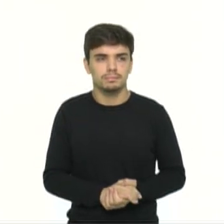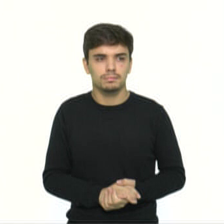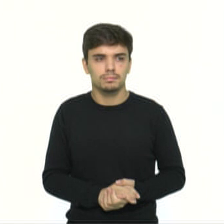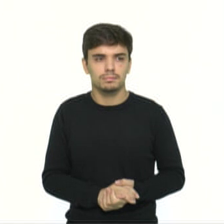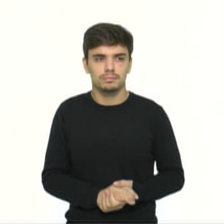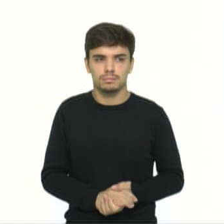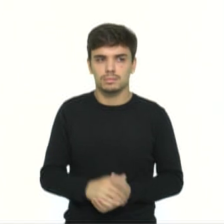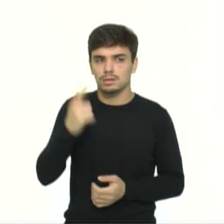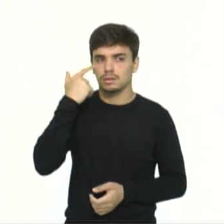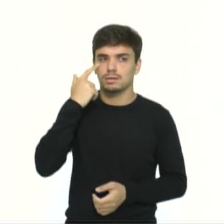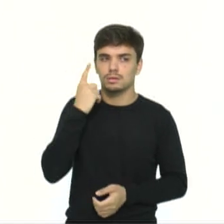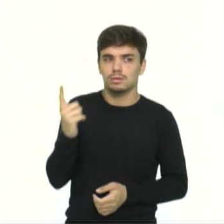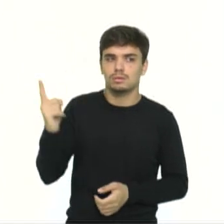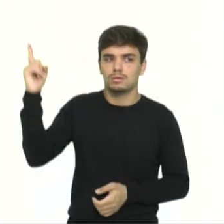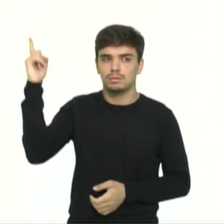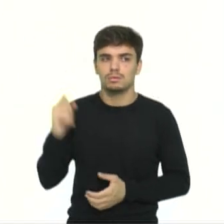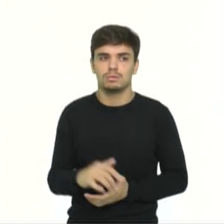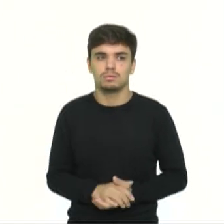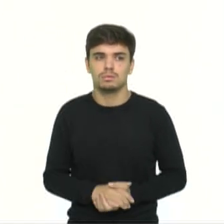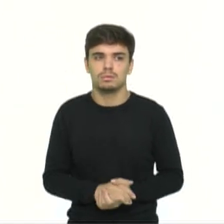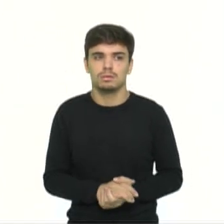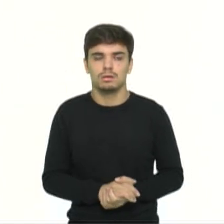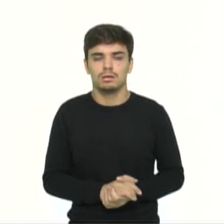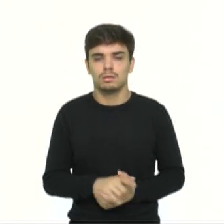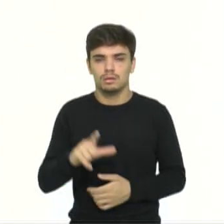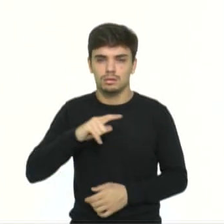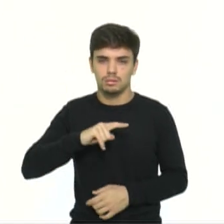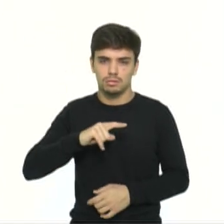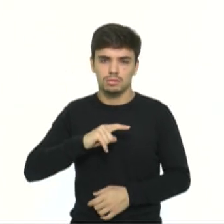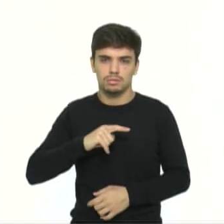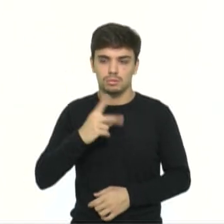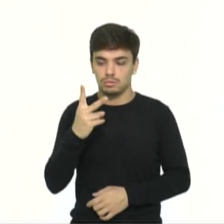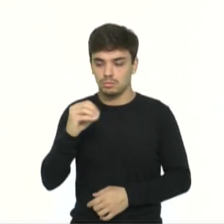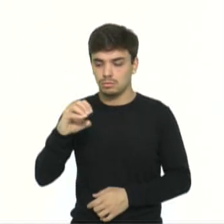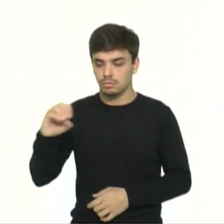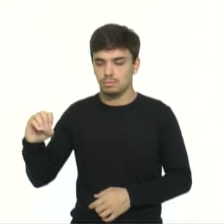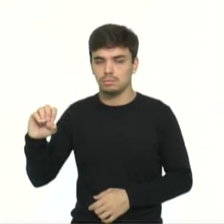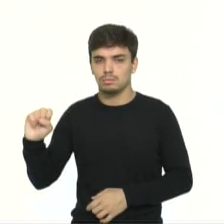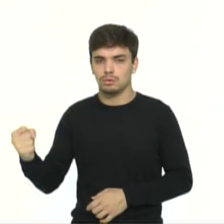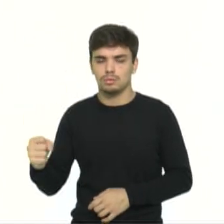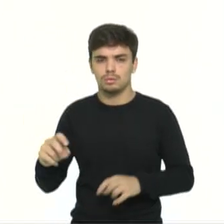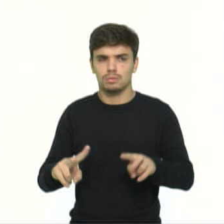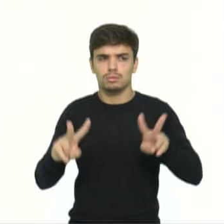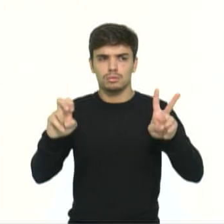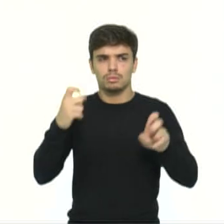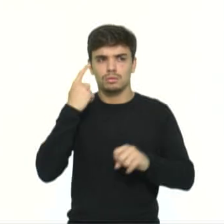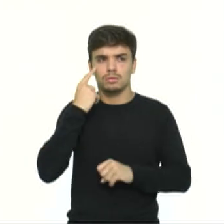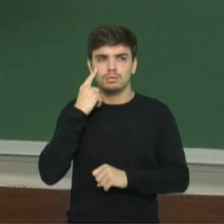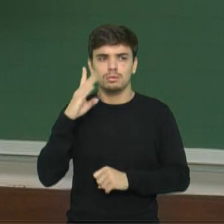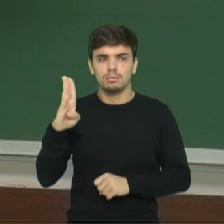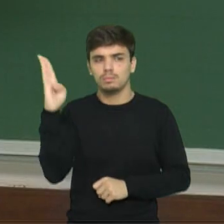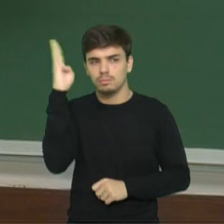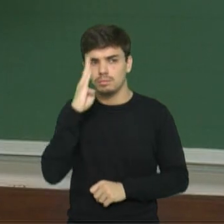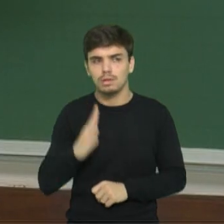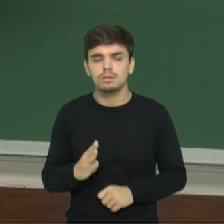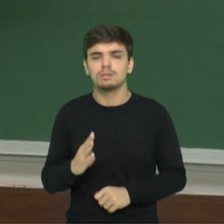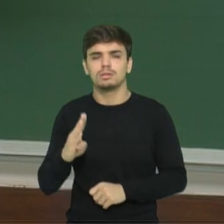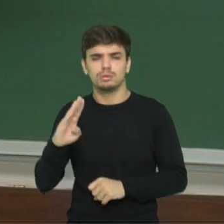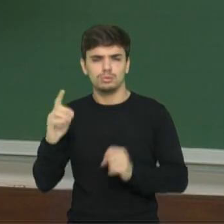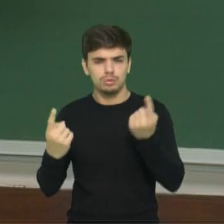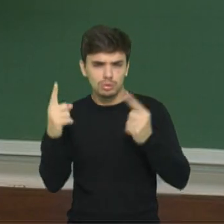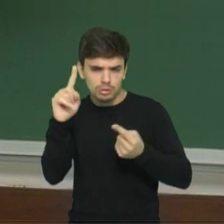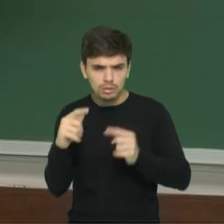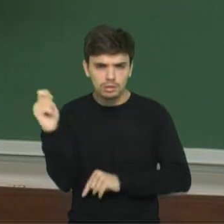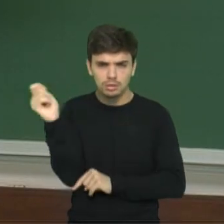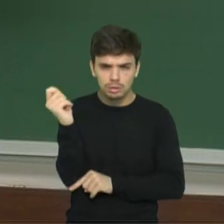tem uma charge do Carlos Latuff, de 2008, sobre a Operação Condor, né? Então, Argentina, Chile, Paraguai, Uruguai, Brasil, nessa